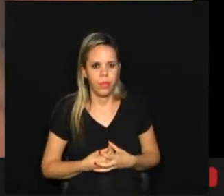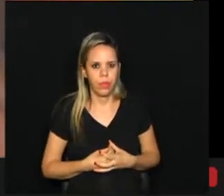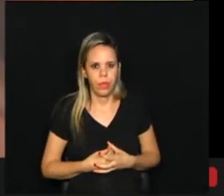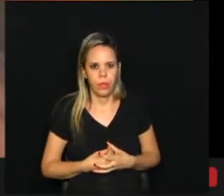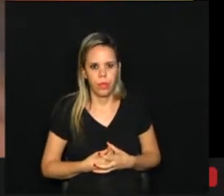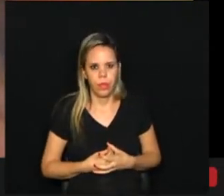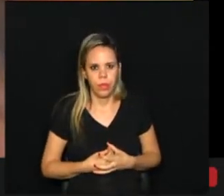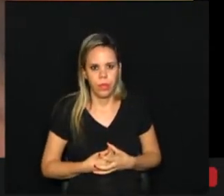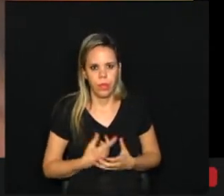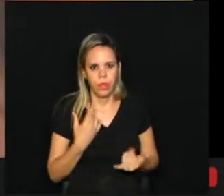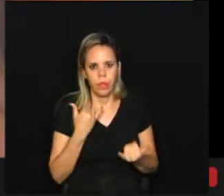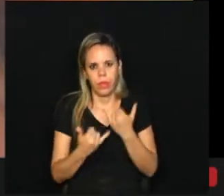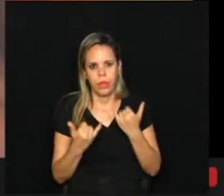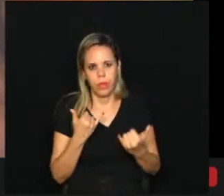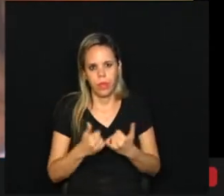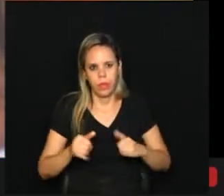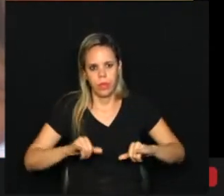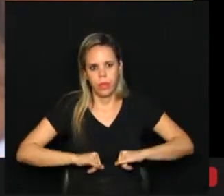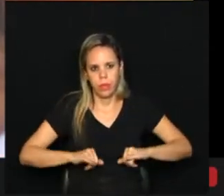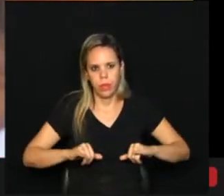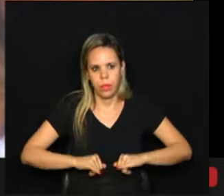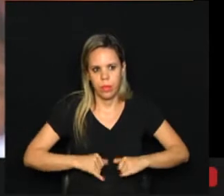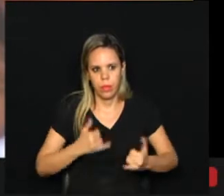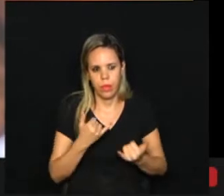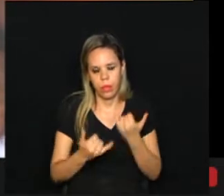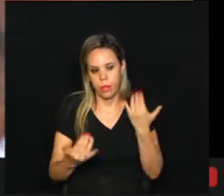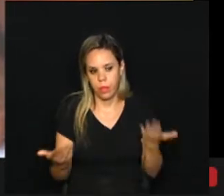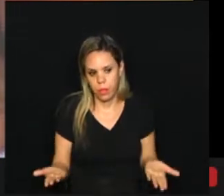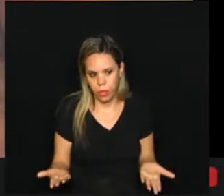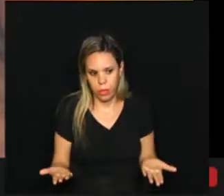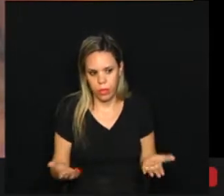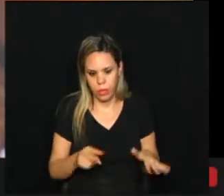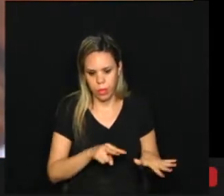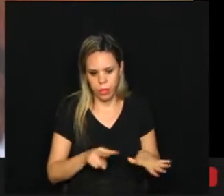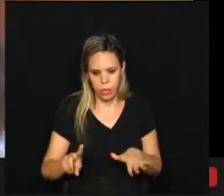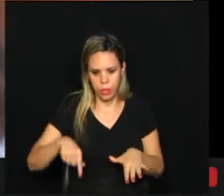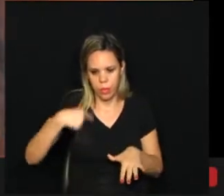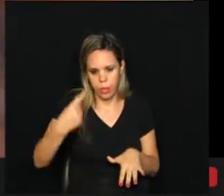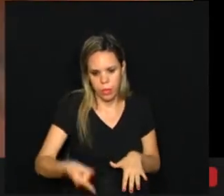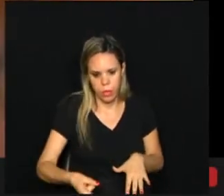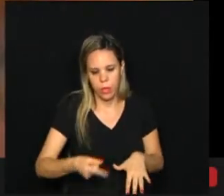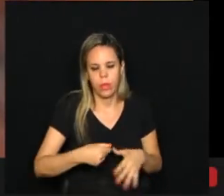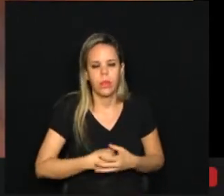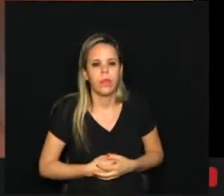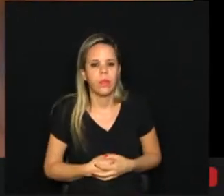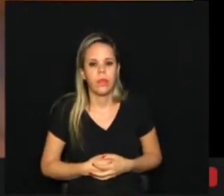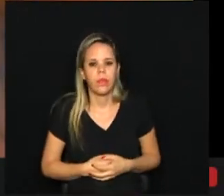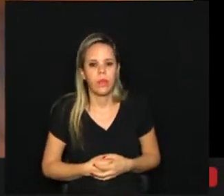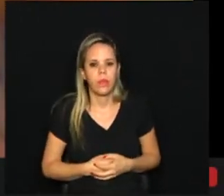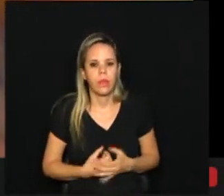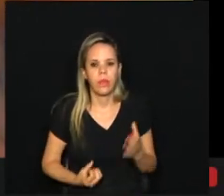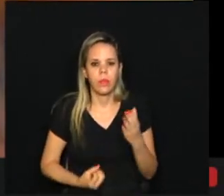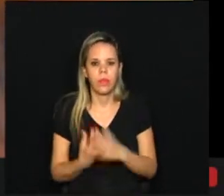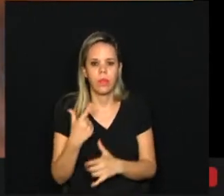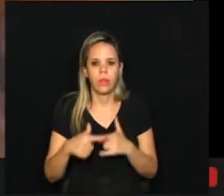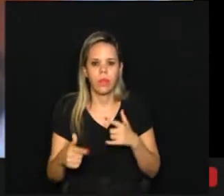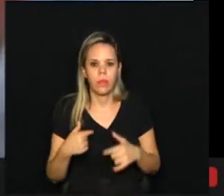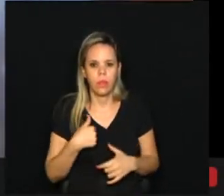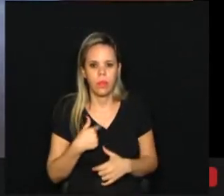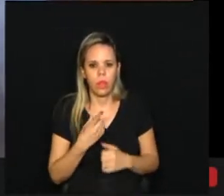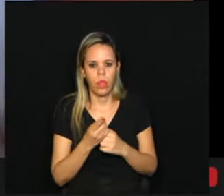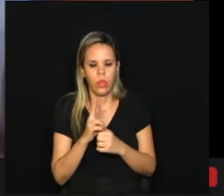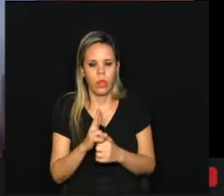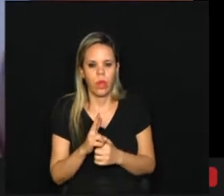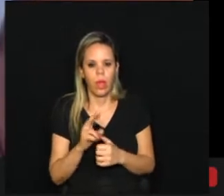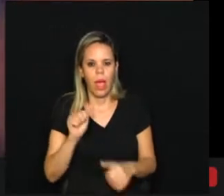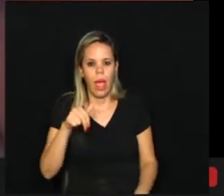um fato parecido. Na semana seguinte do acontecimento, eu e a doutora